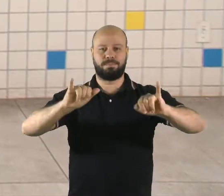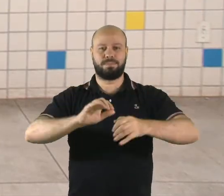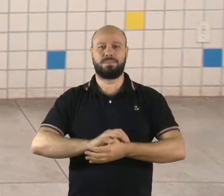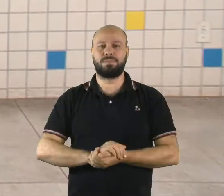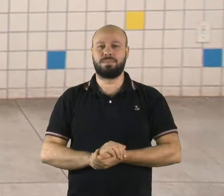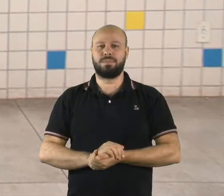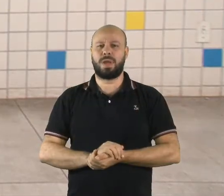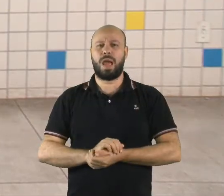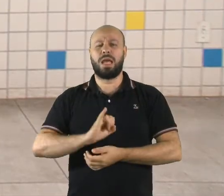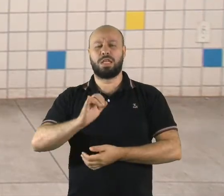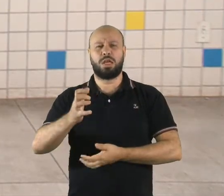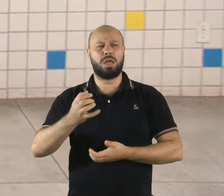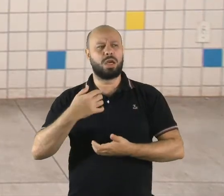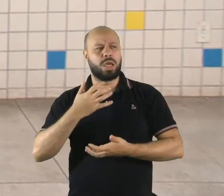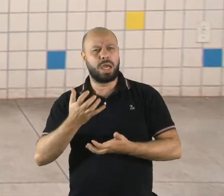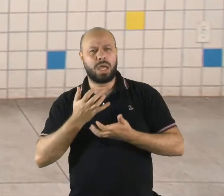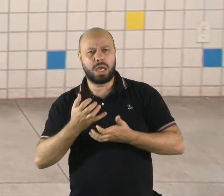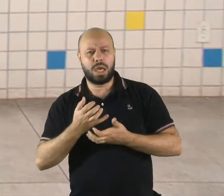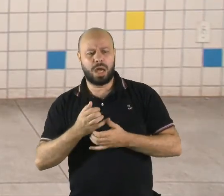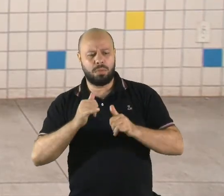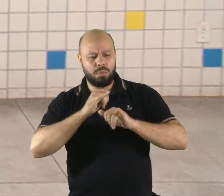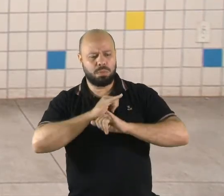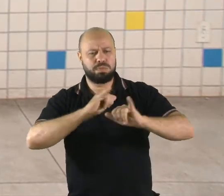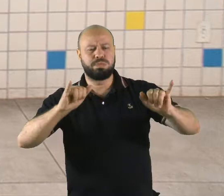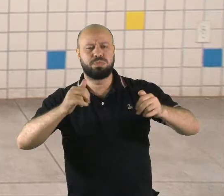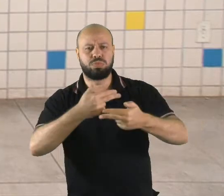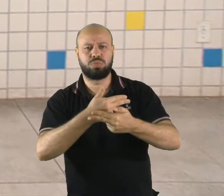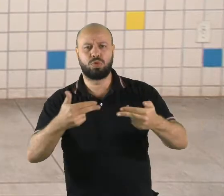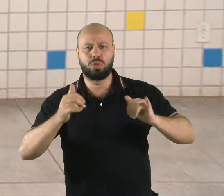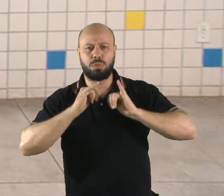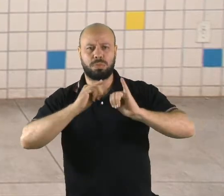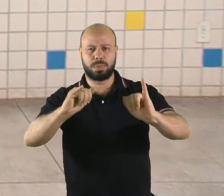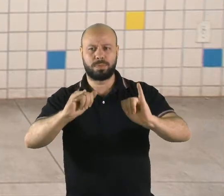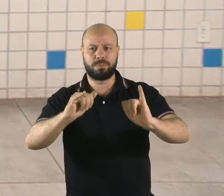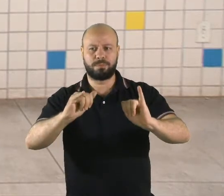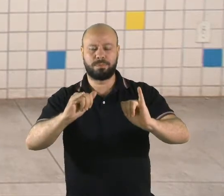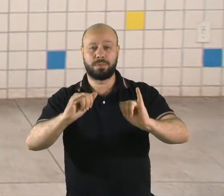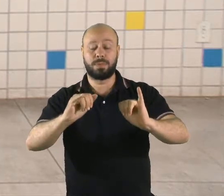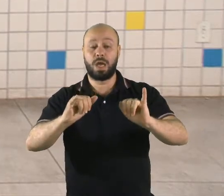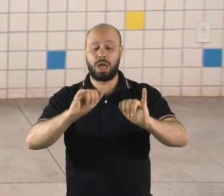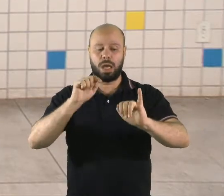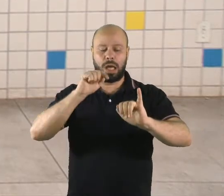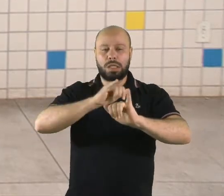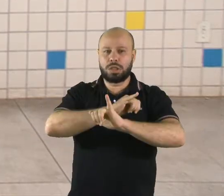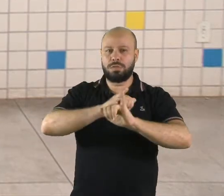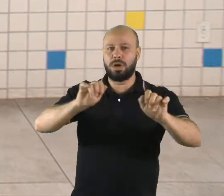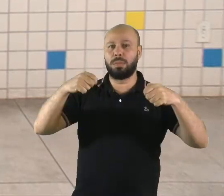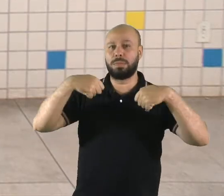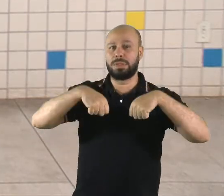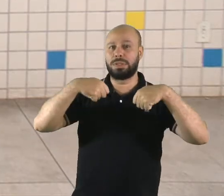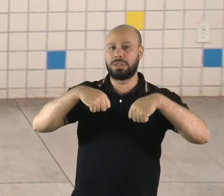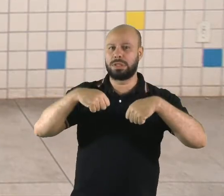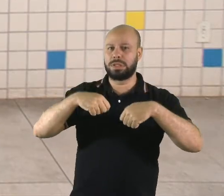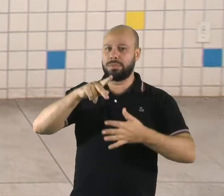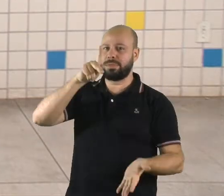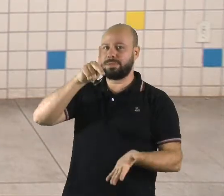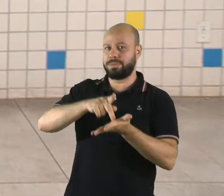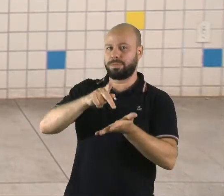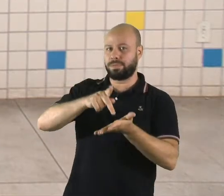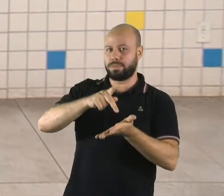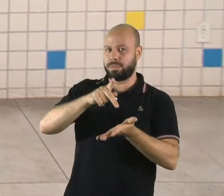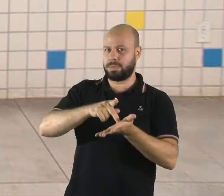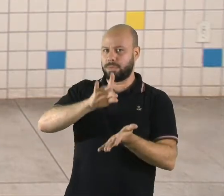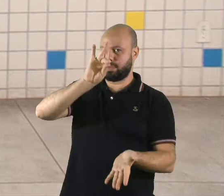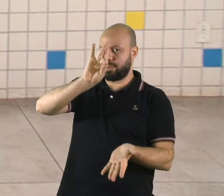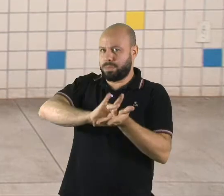se eu quero informar alguma coisa, essa informação ela tem que ser verdadeira,